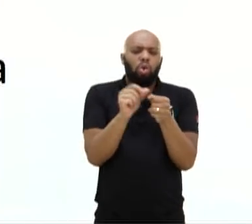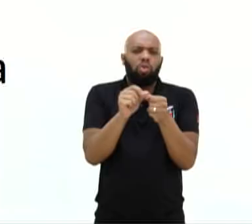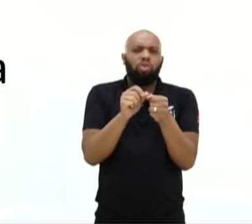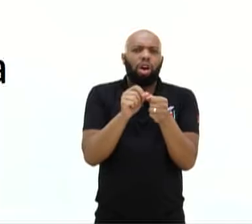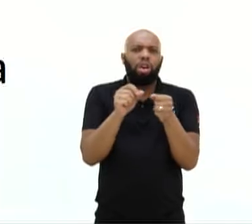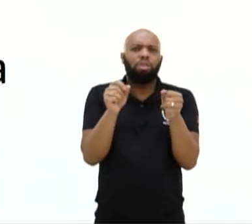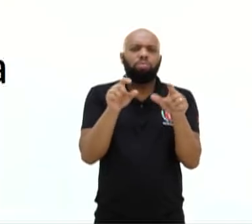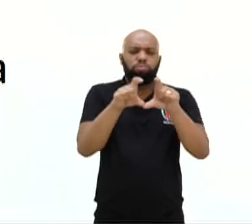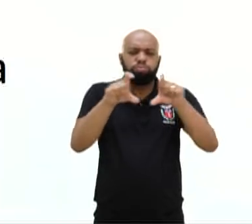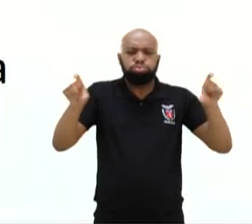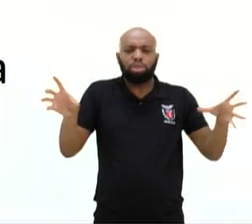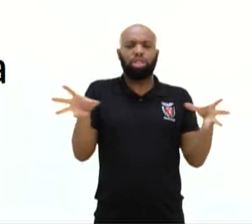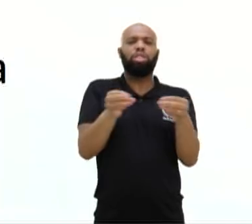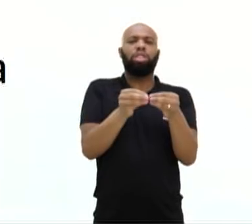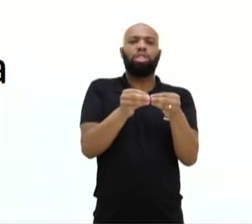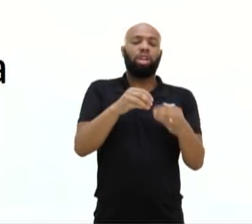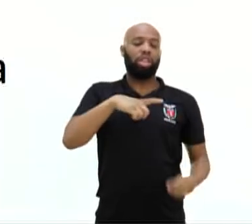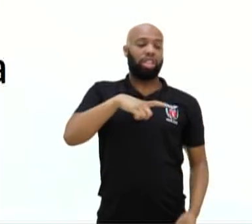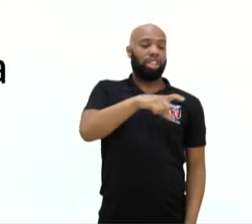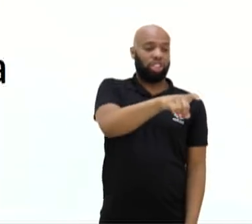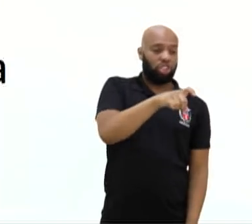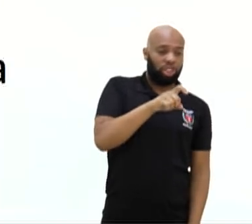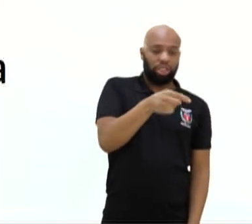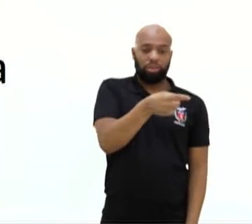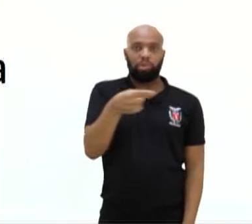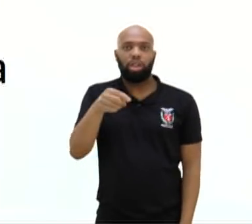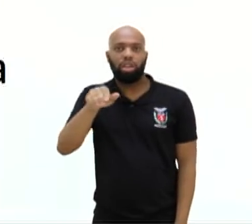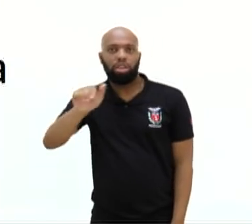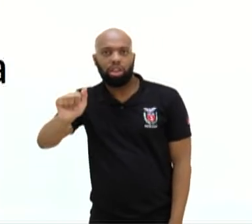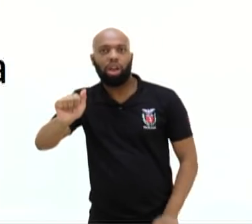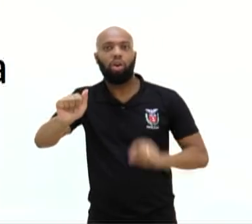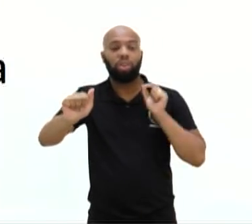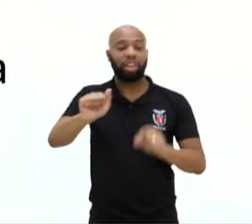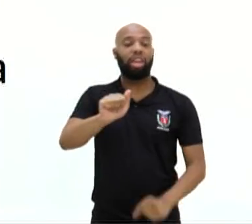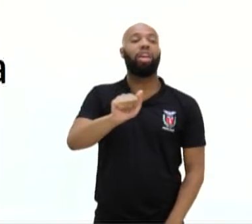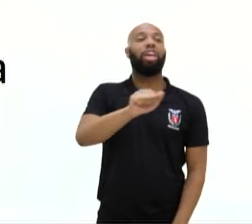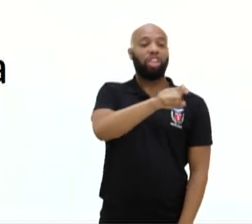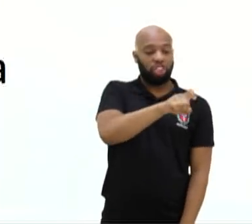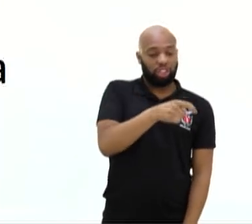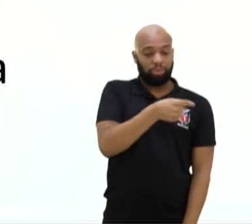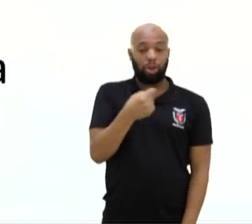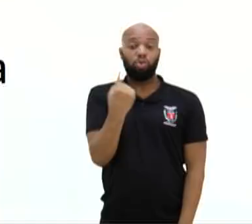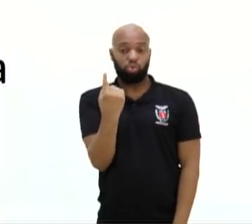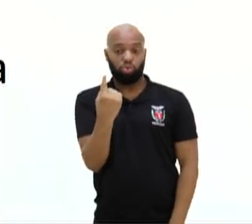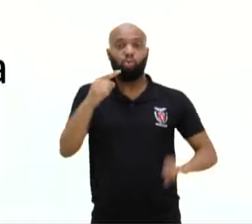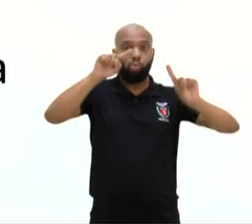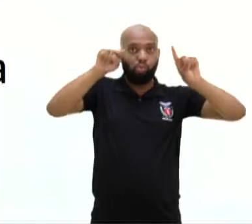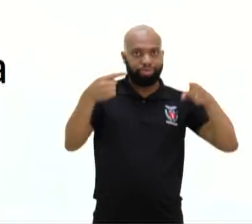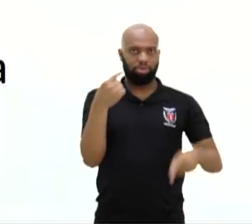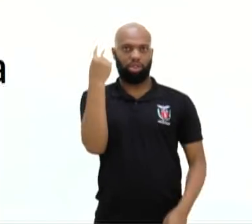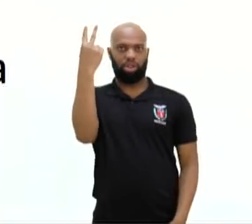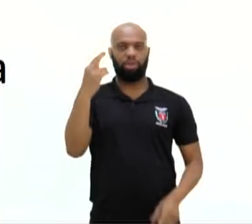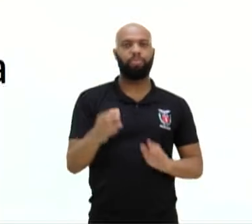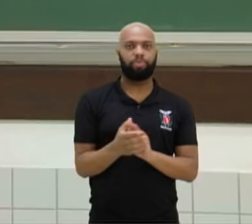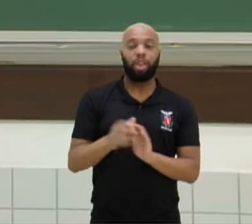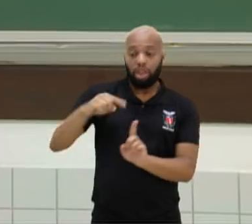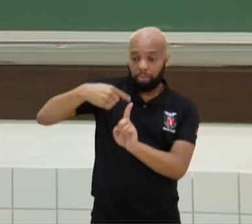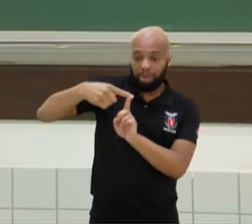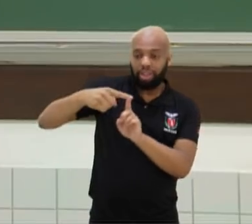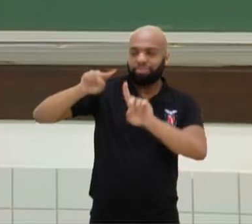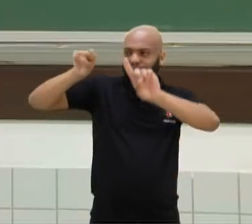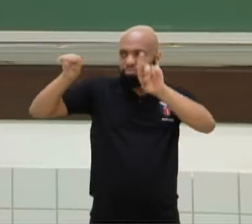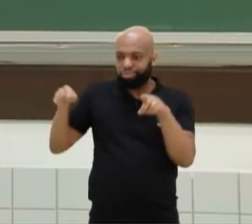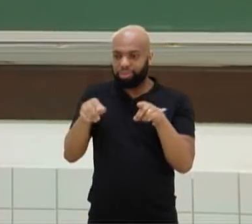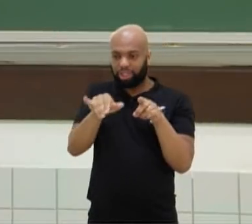Lembra? X menos A, x menos 1 ao quadrado, mais y menos B,